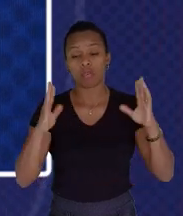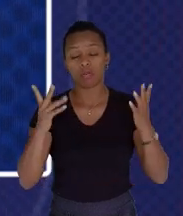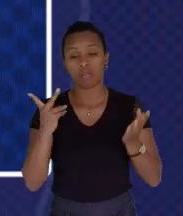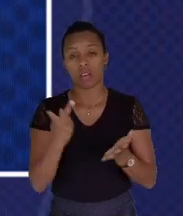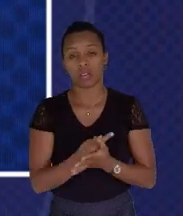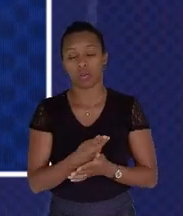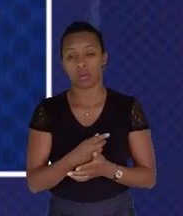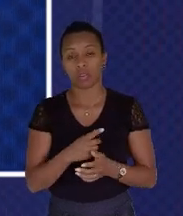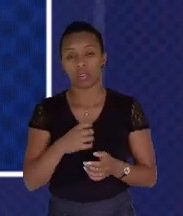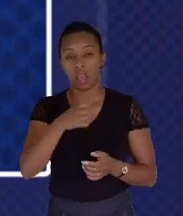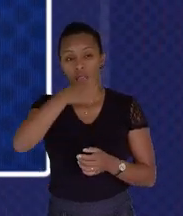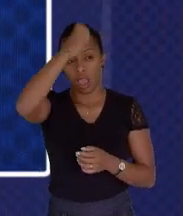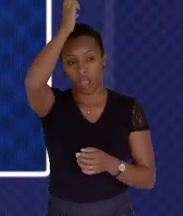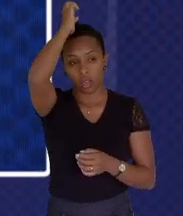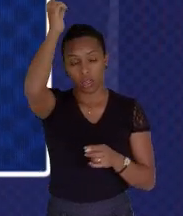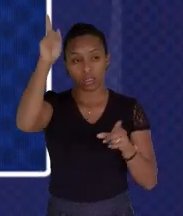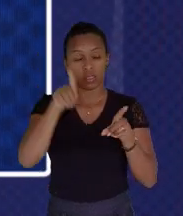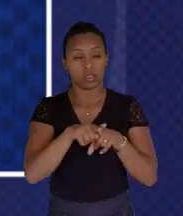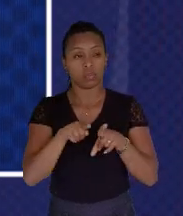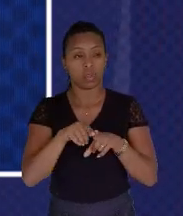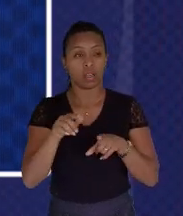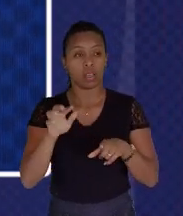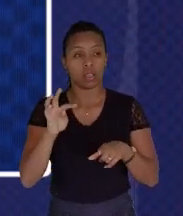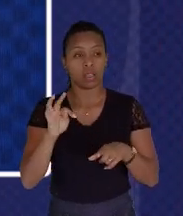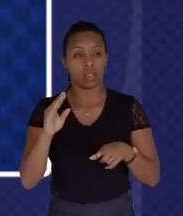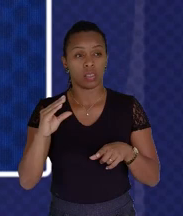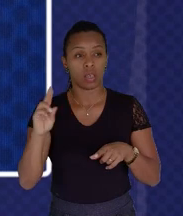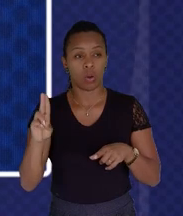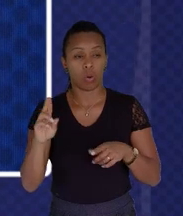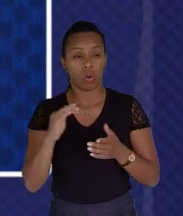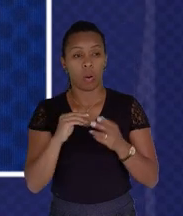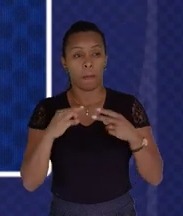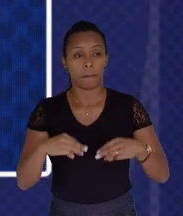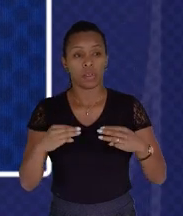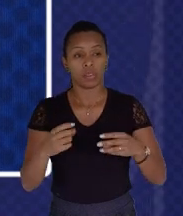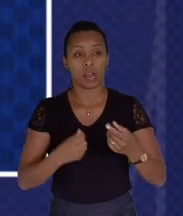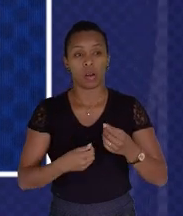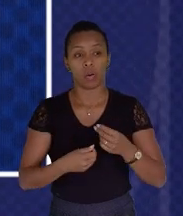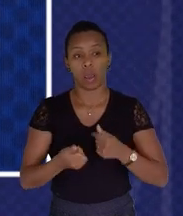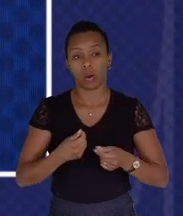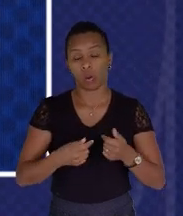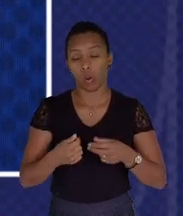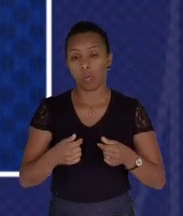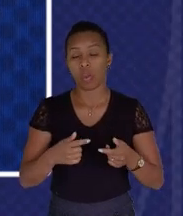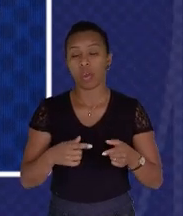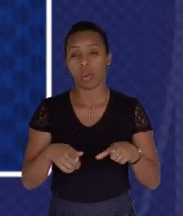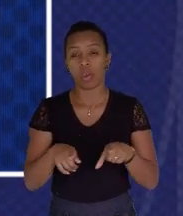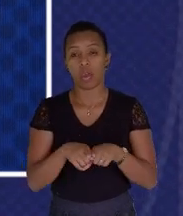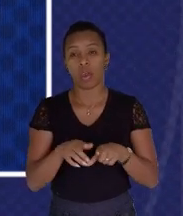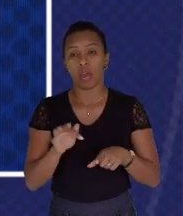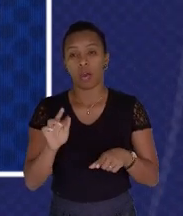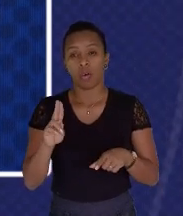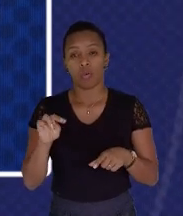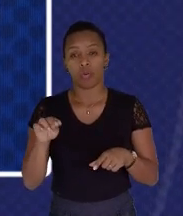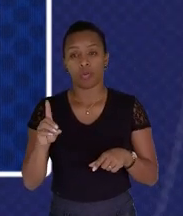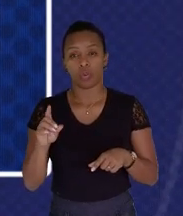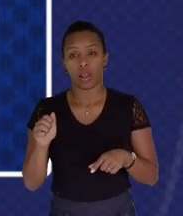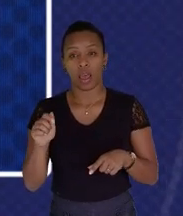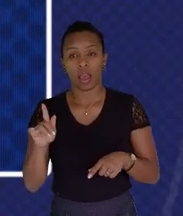acontecer, que além da ENAP, a Flaxo, o TCU, o Ministério da Economia e o Fundage,